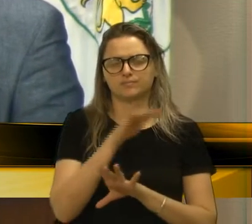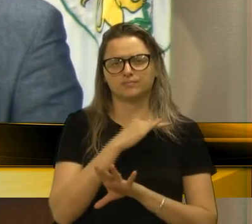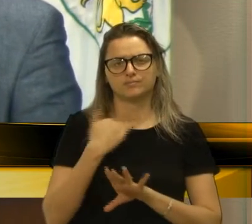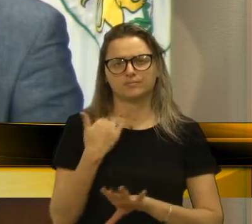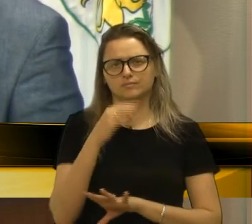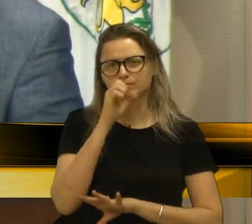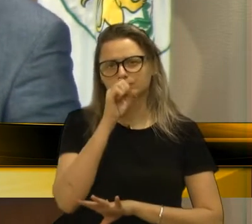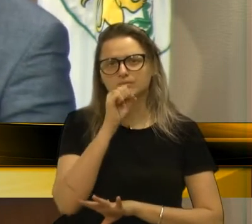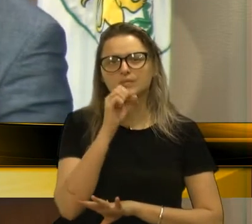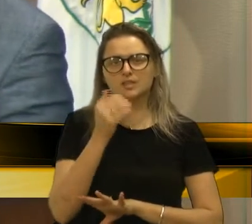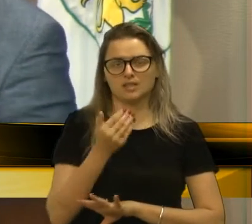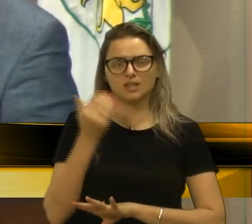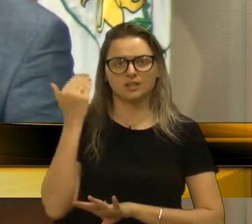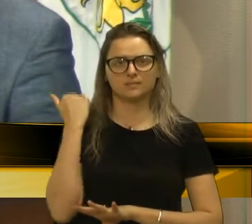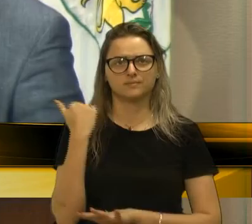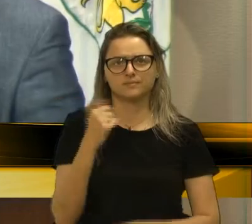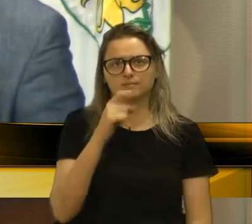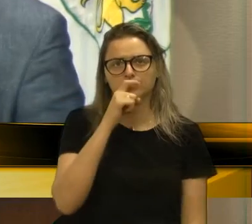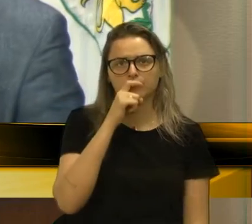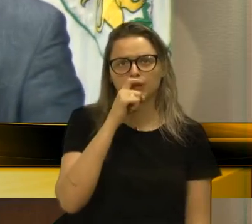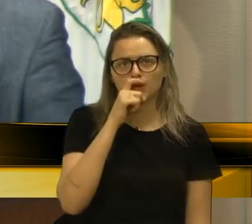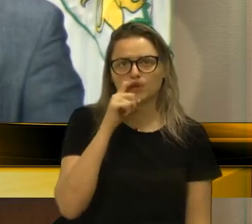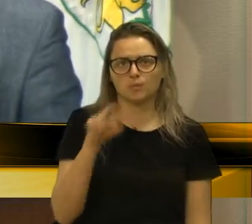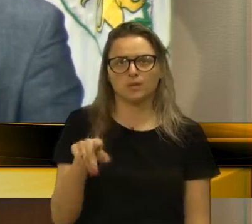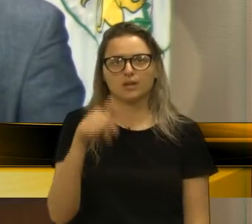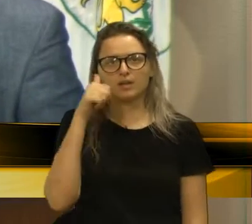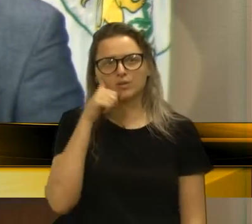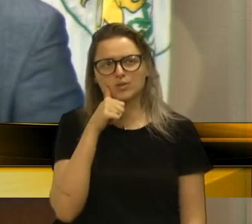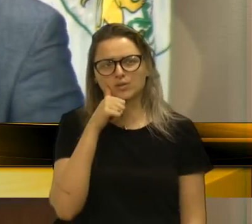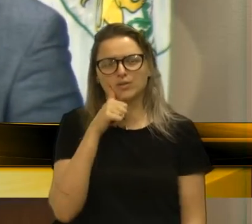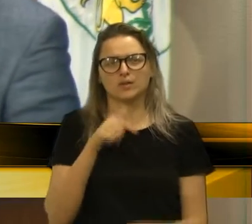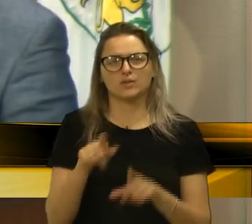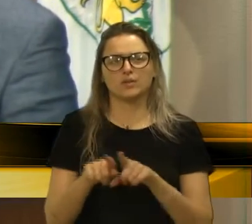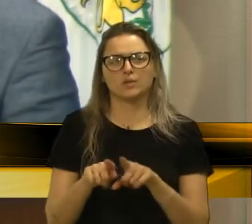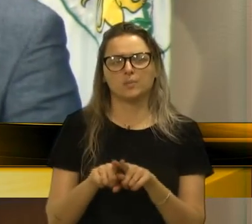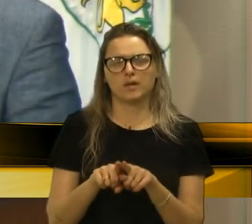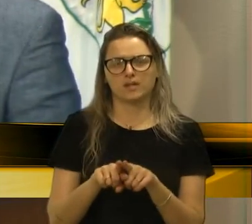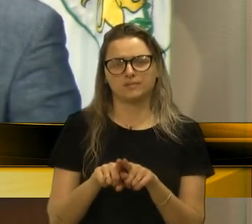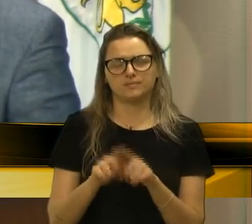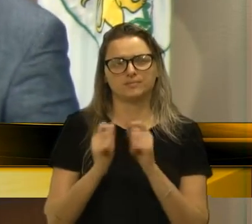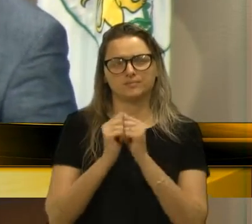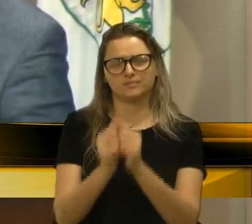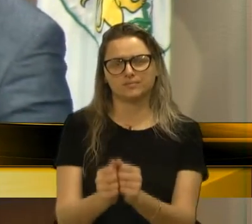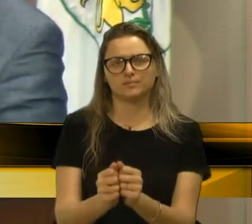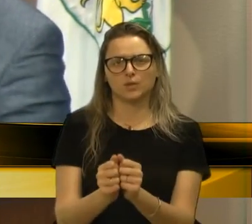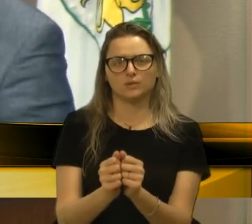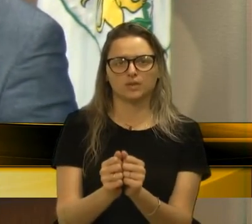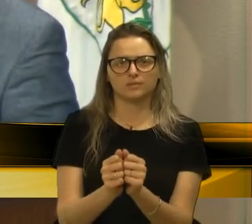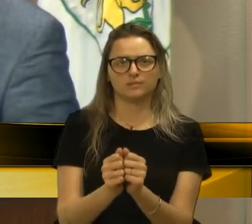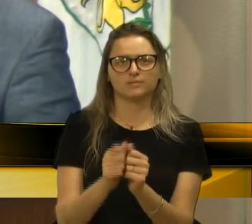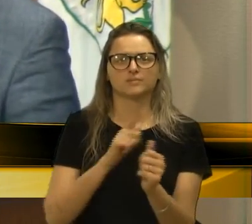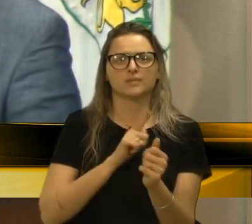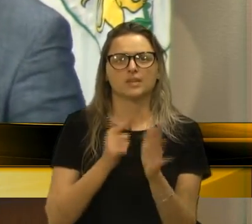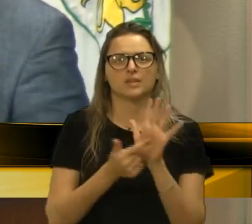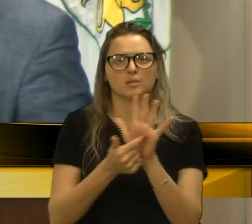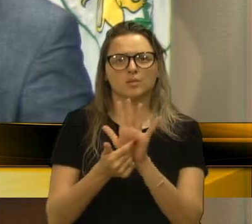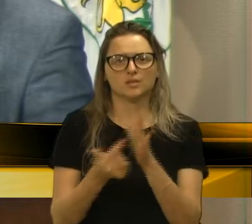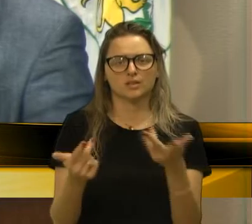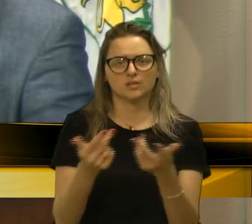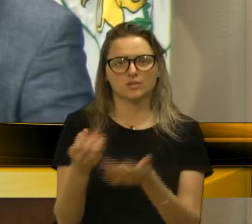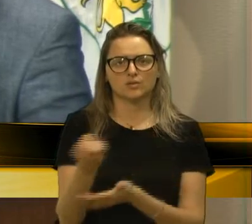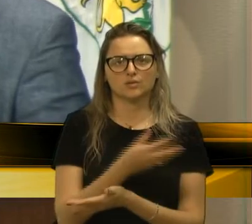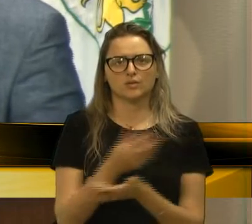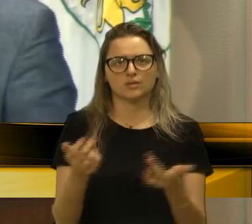Zona Norte. Ontem, o pai dele, a irmã dele, estiveram no meu gabinete, conversando comigo e trazendo novos elementos aqui a